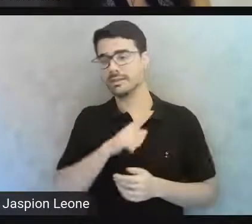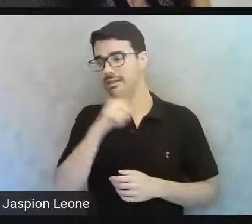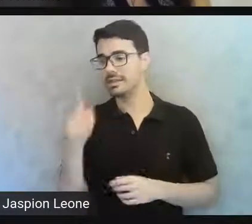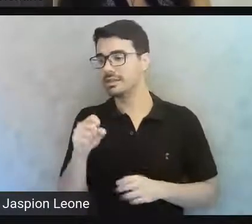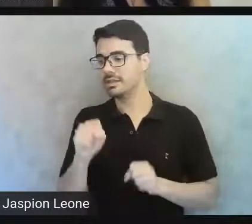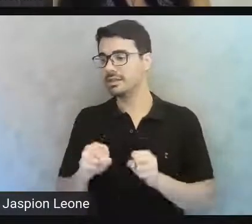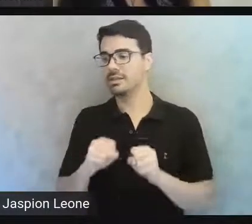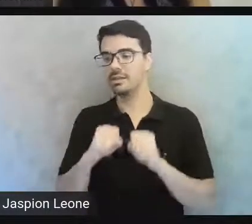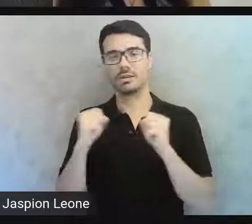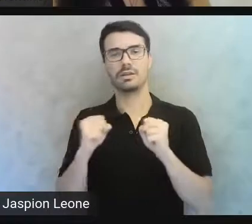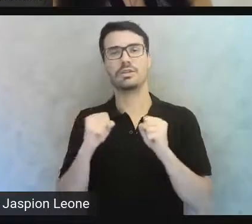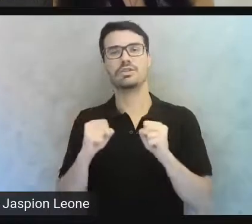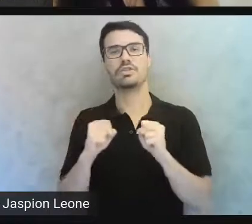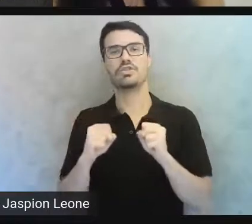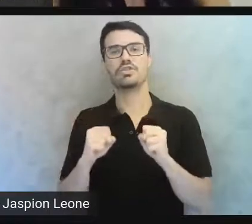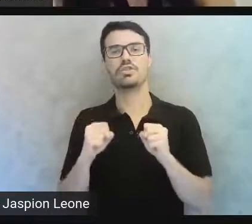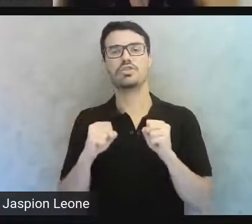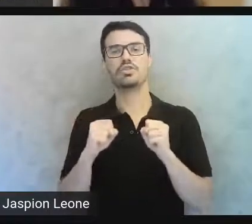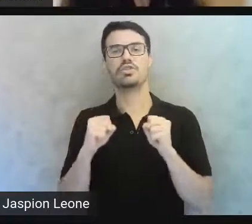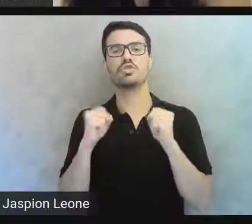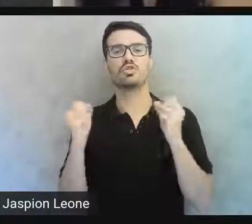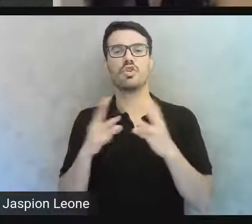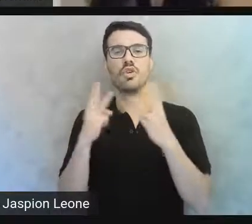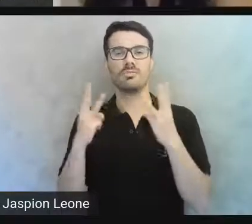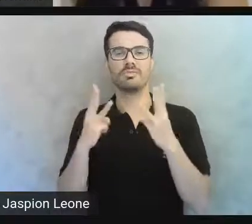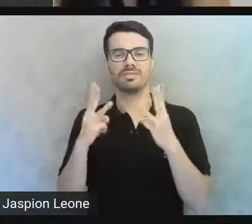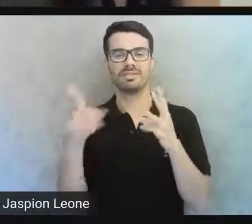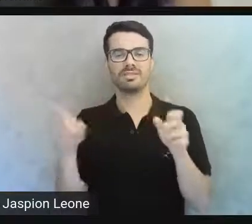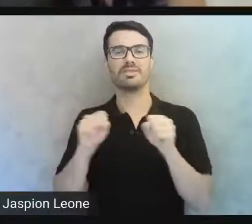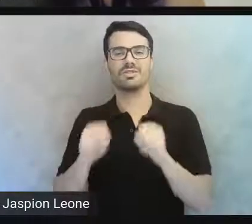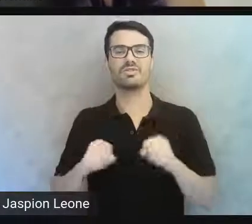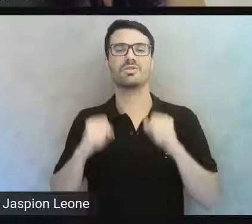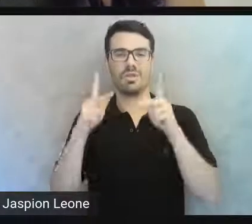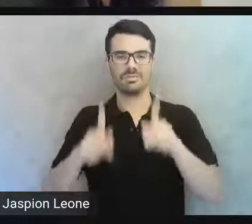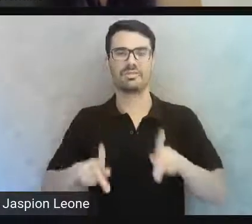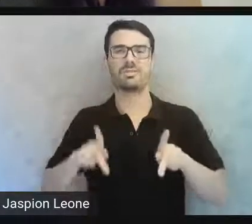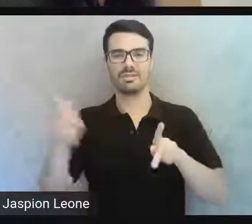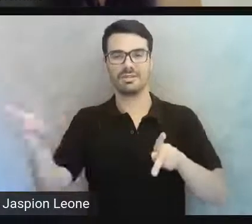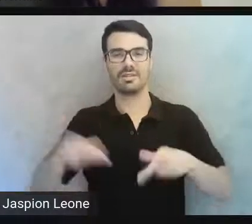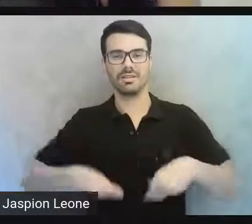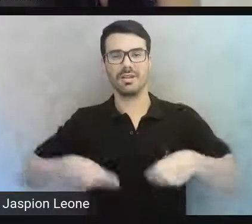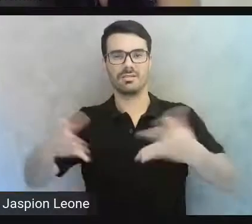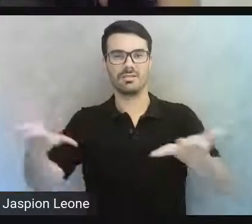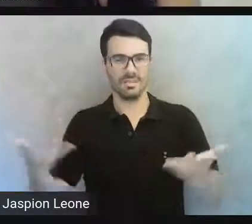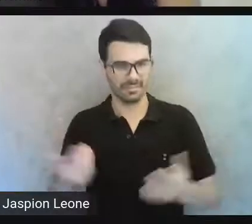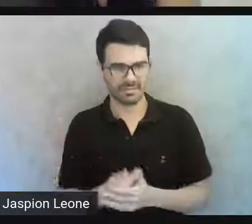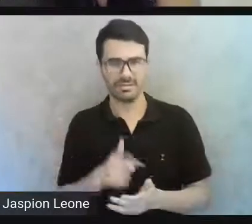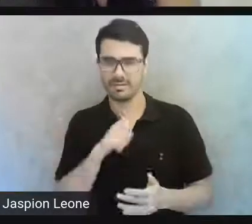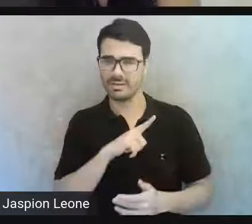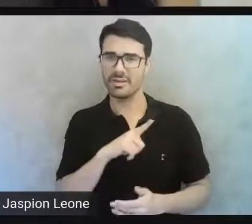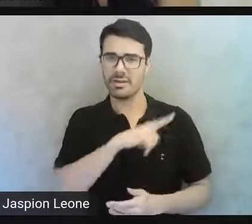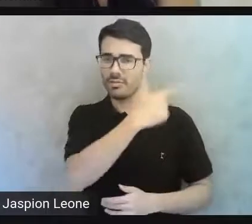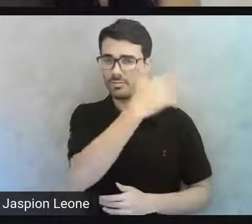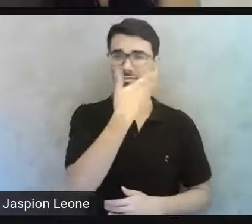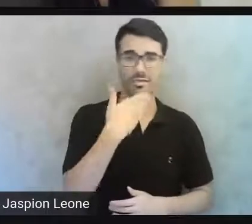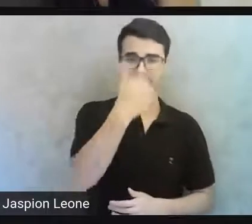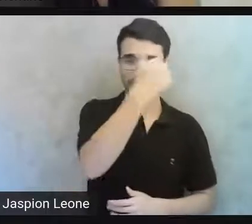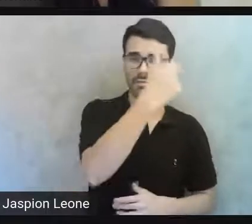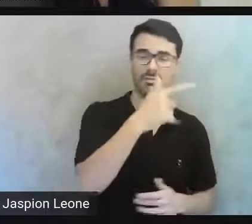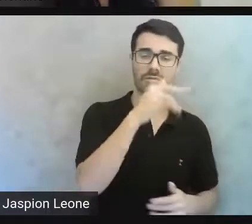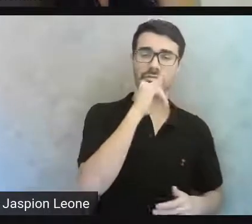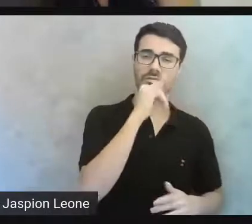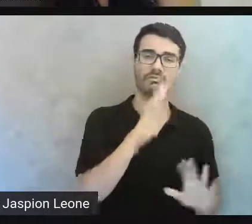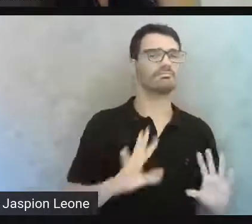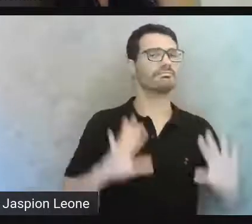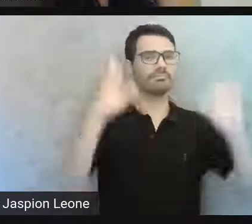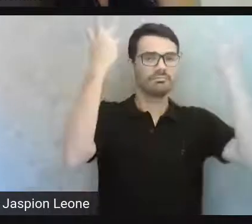gastar. Então, a gente pode... Mudar, né? Então, a gente pode Mudar um pouco, ir né? celebrando isso, essas pequenas vitórias, porque